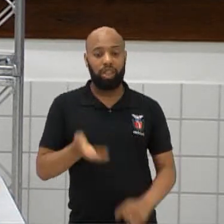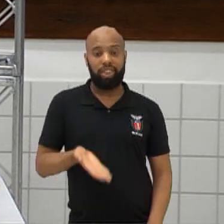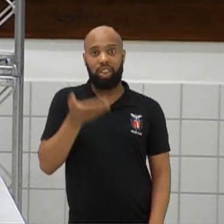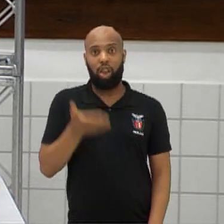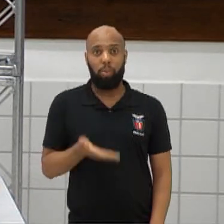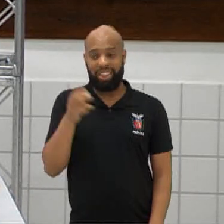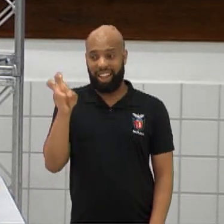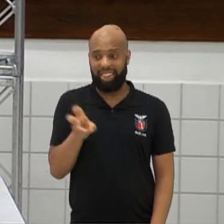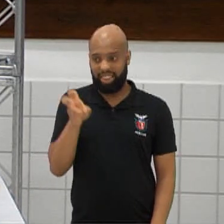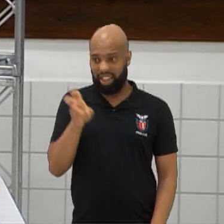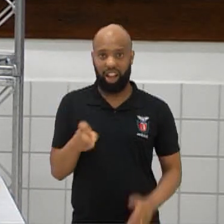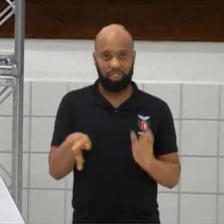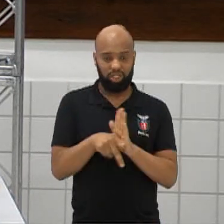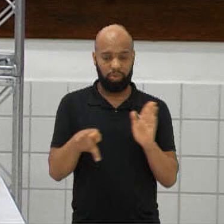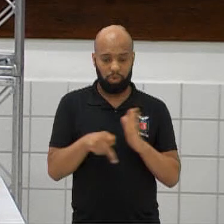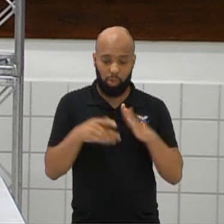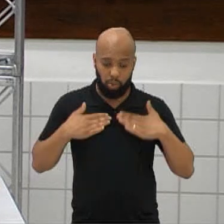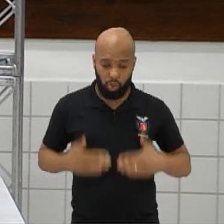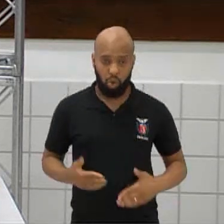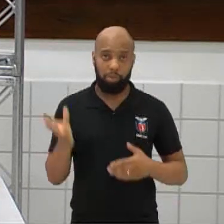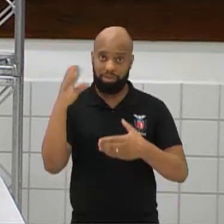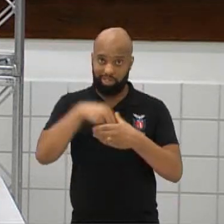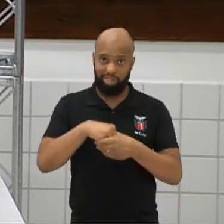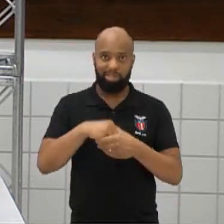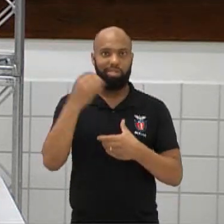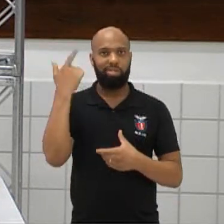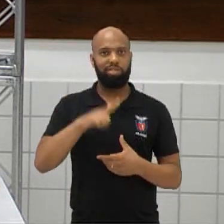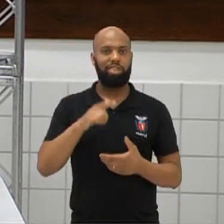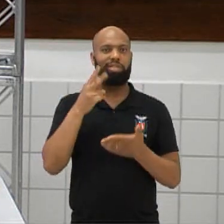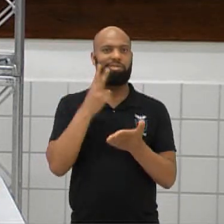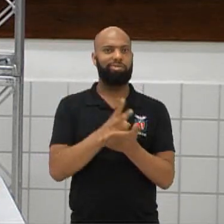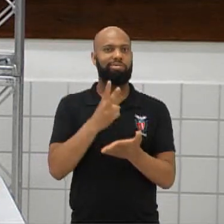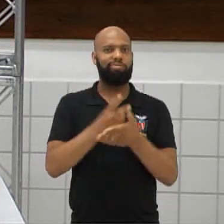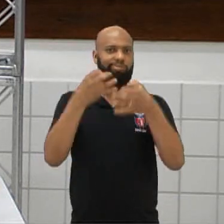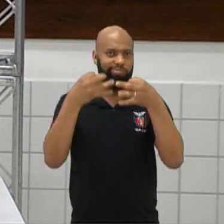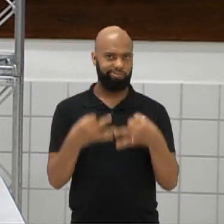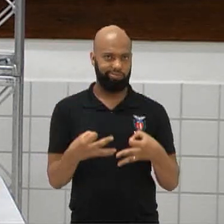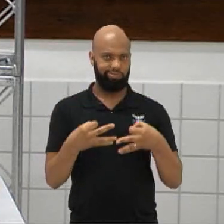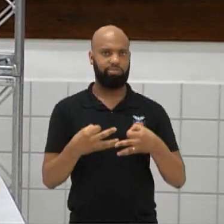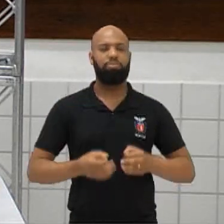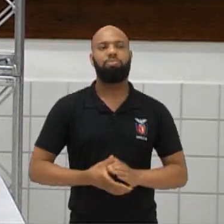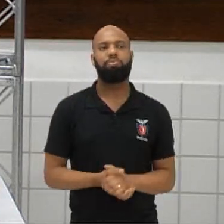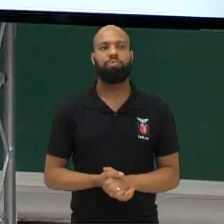a sua temperatura adequada. Tudo bem? Vamos prosseguindo